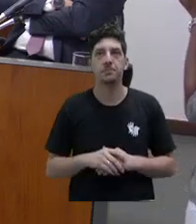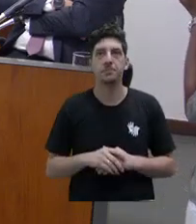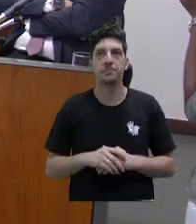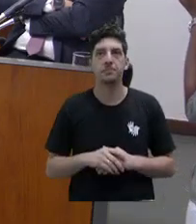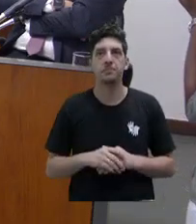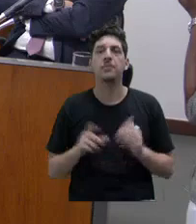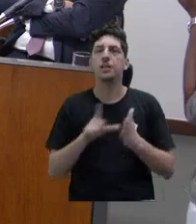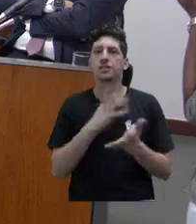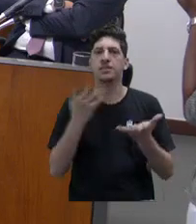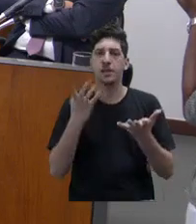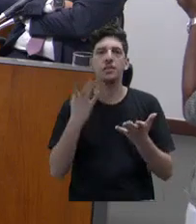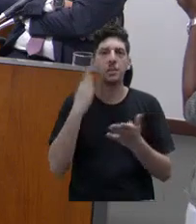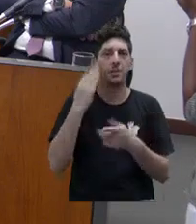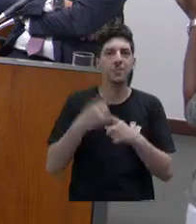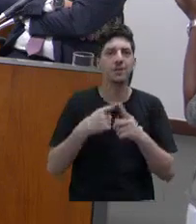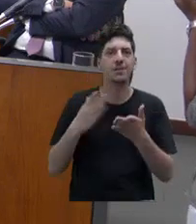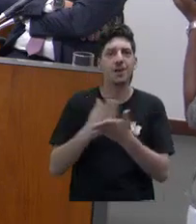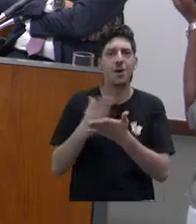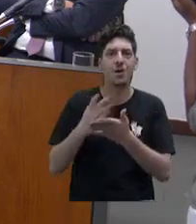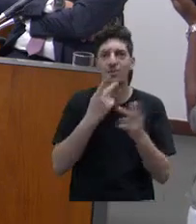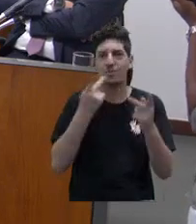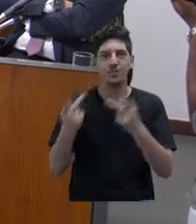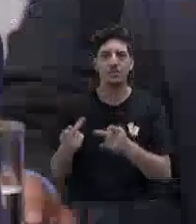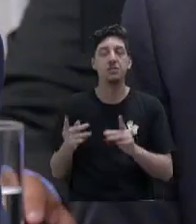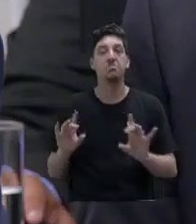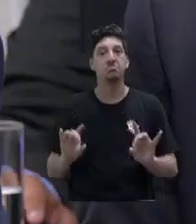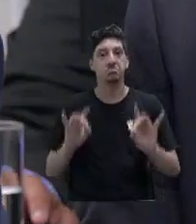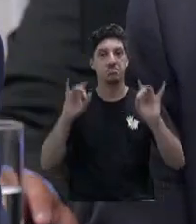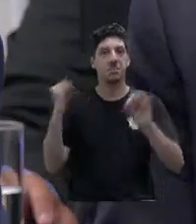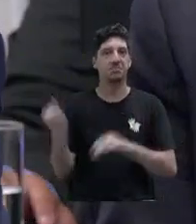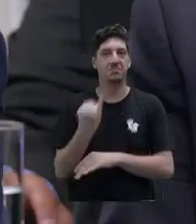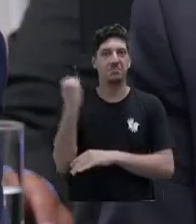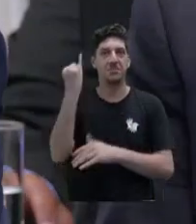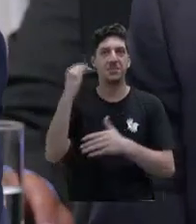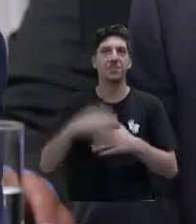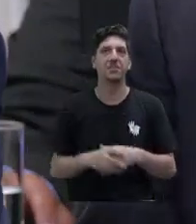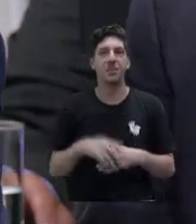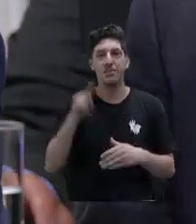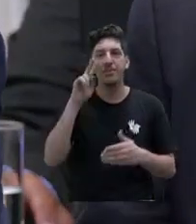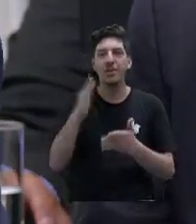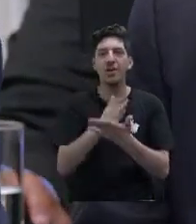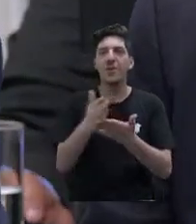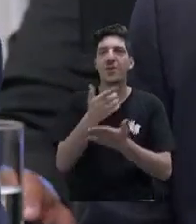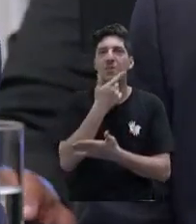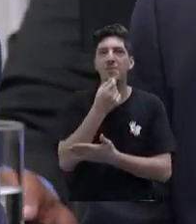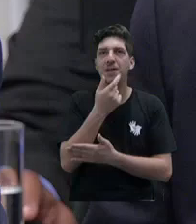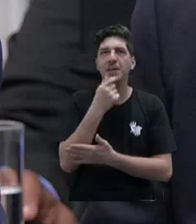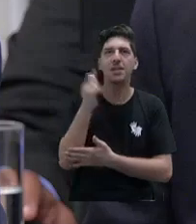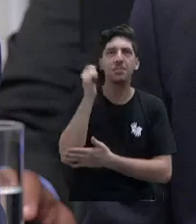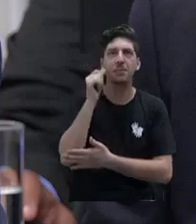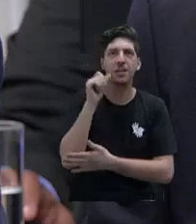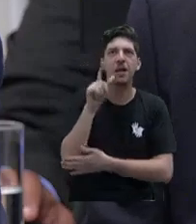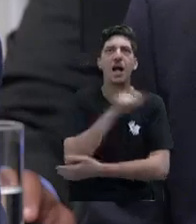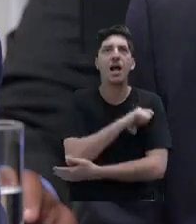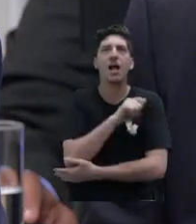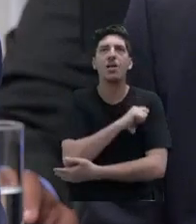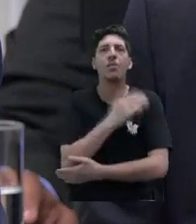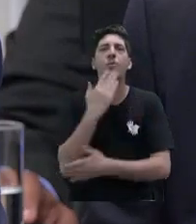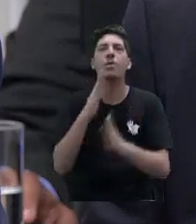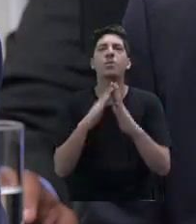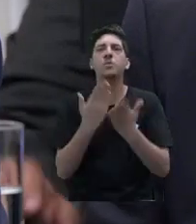algumas visitas ilustres aqui na Assembleia, estou vendo alguns meninos e meninas, são alunos de qual